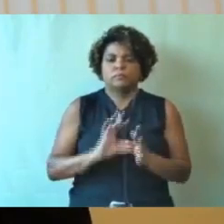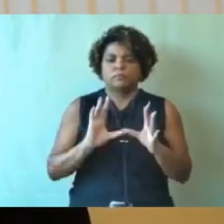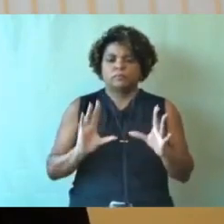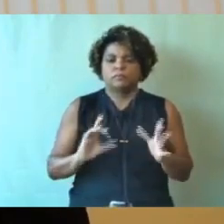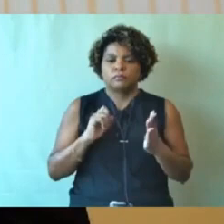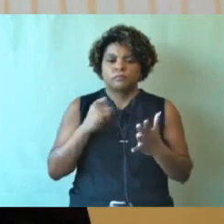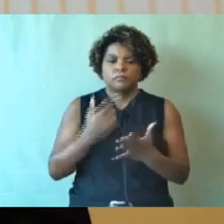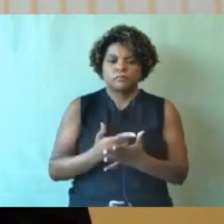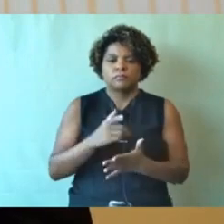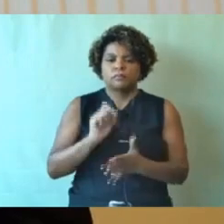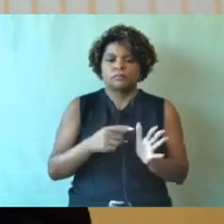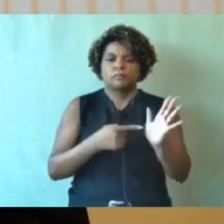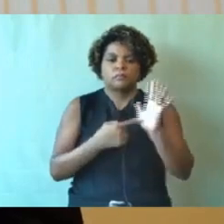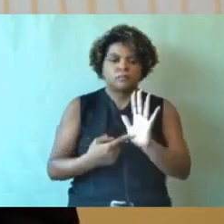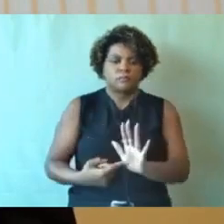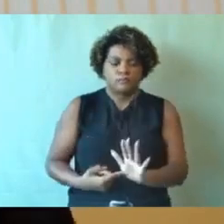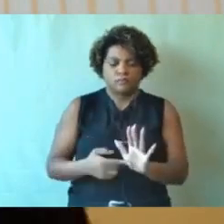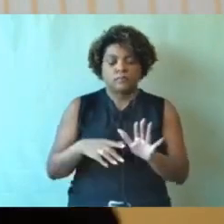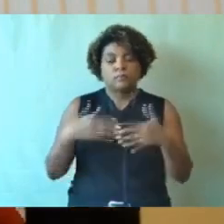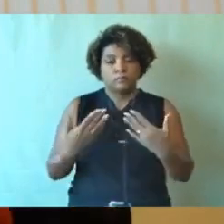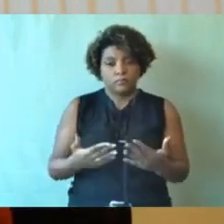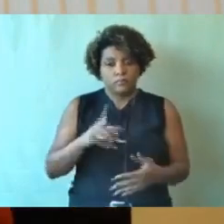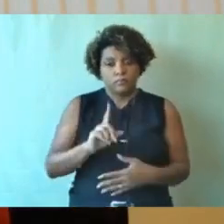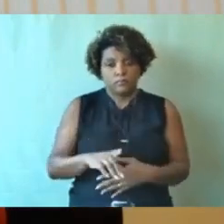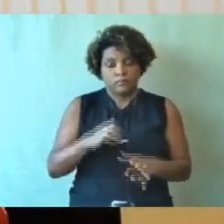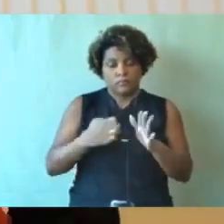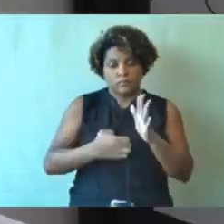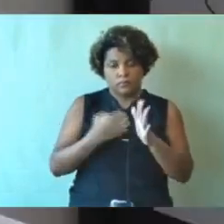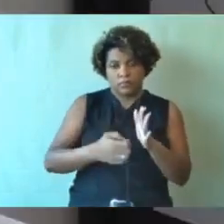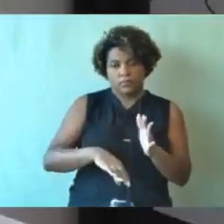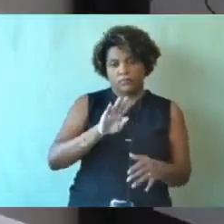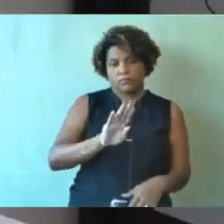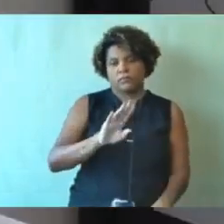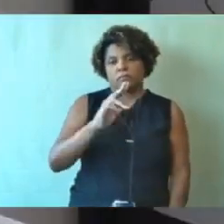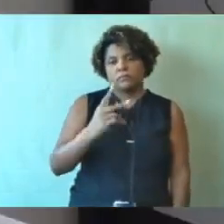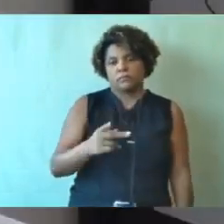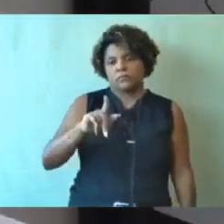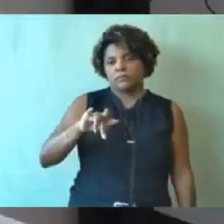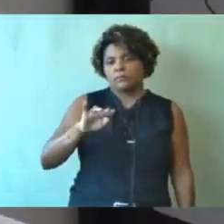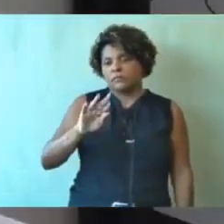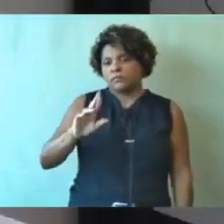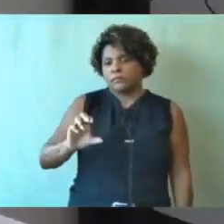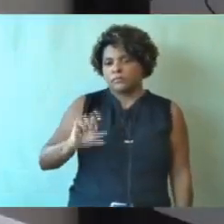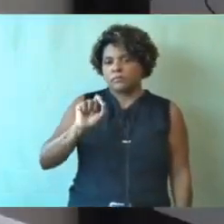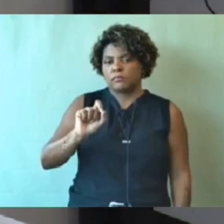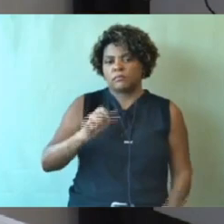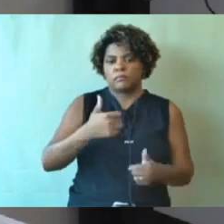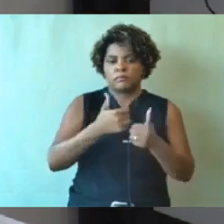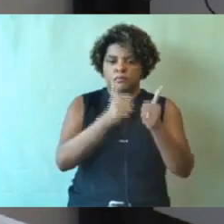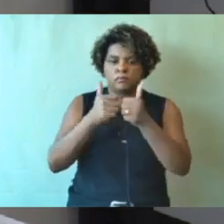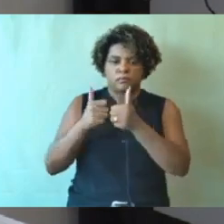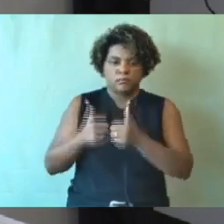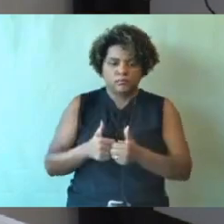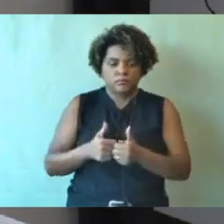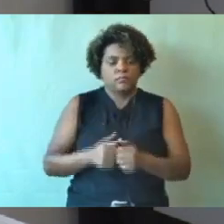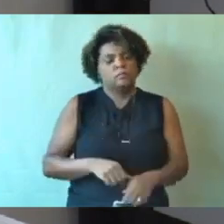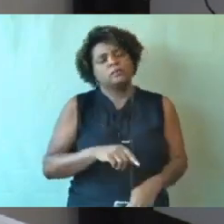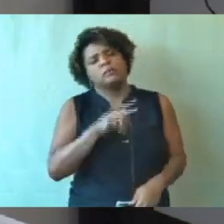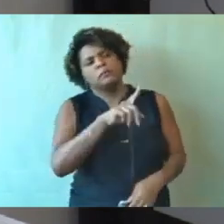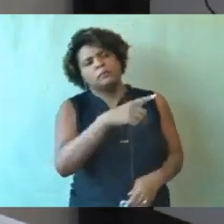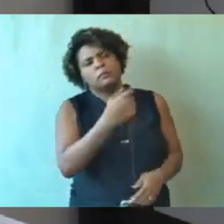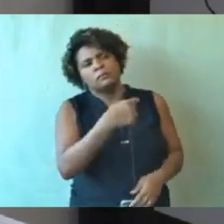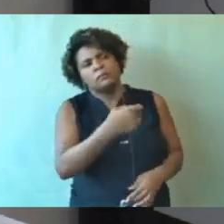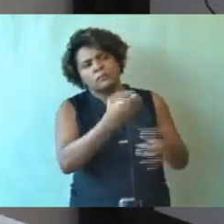BH Leste que operava. Vocês têm que prestar contas para a SUMOB de volta de como que esses repasses da Câmara de Compensação